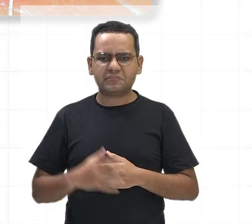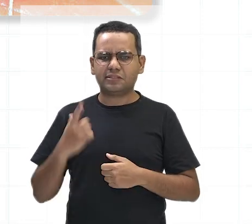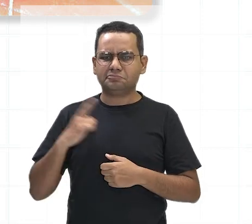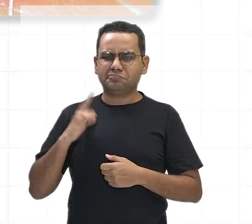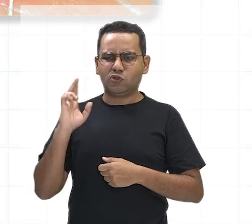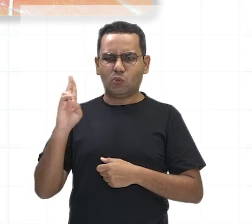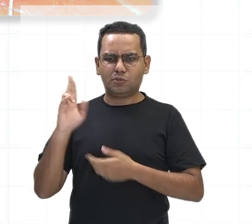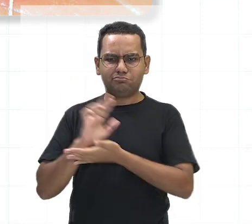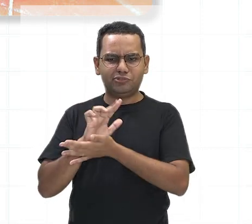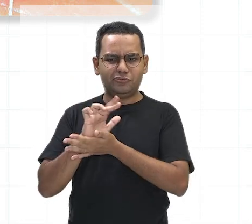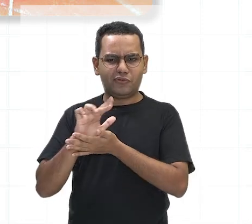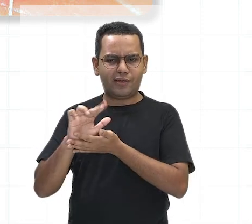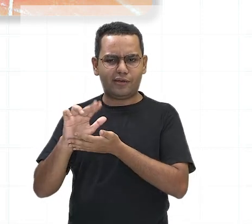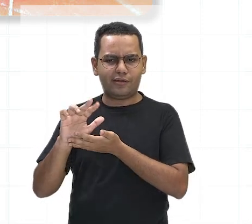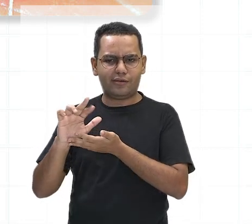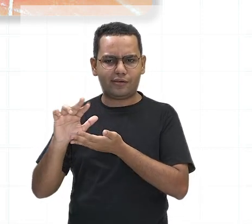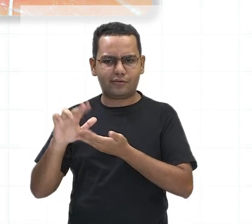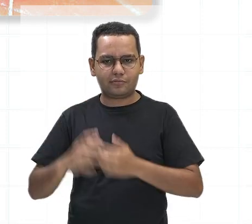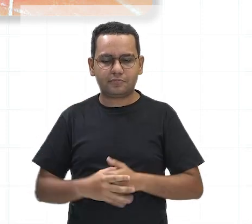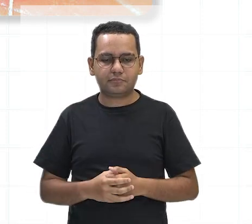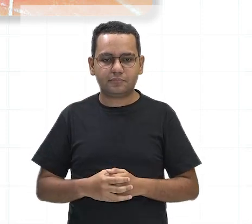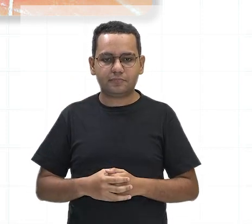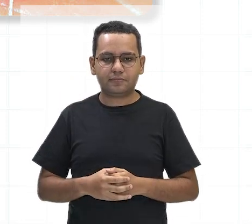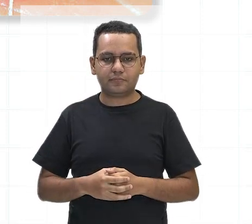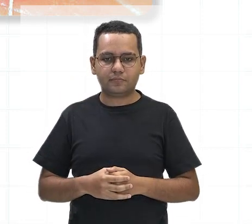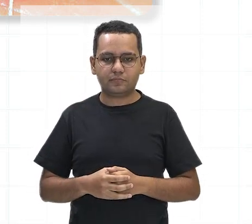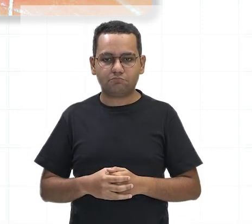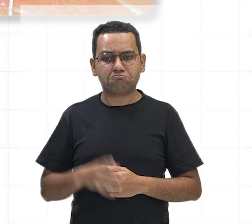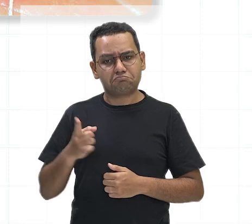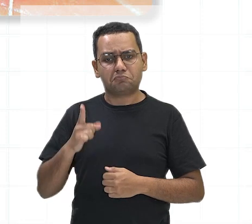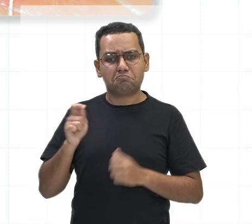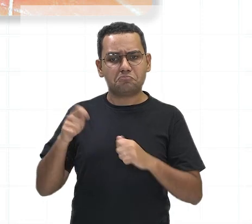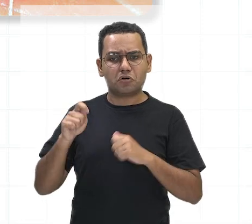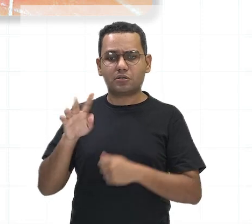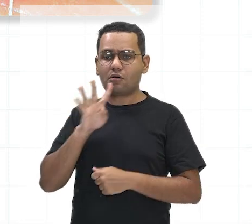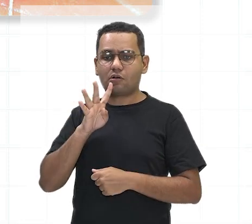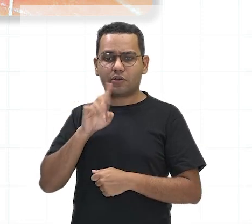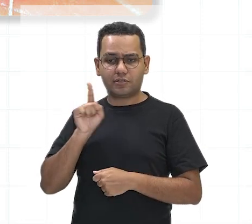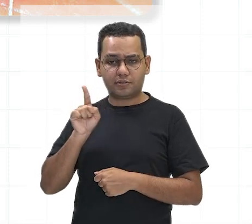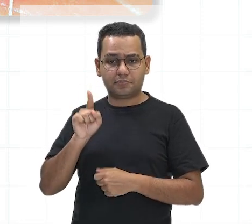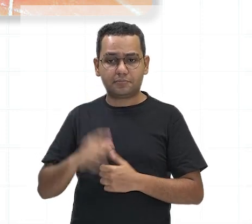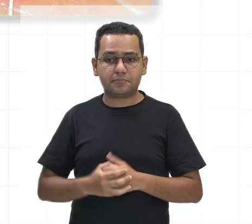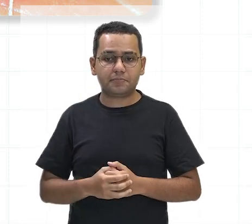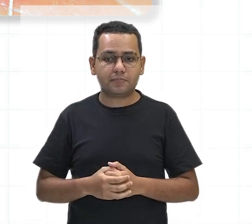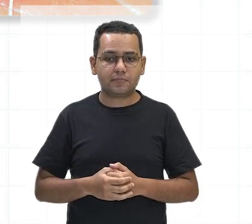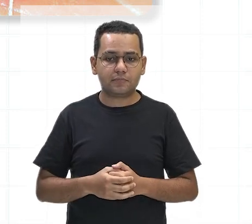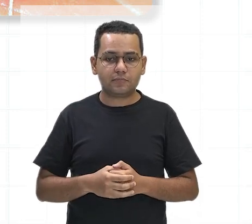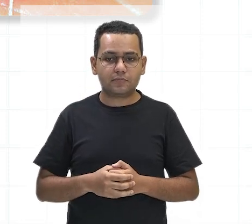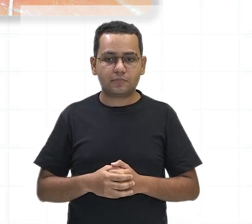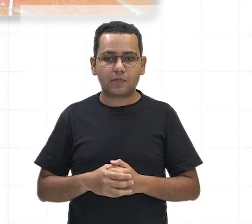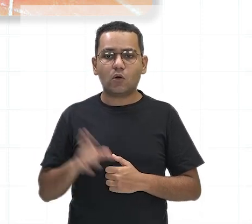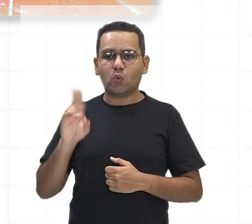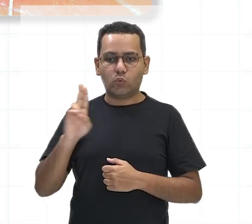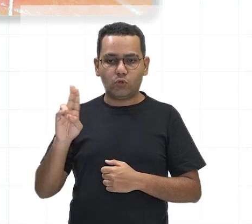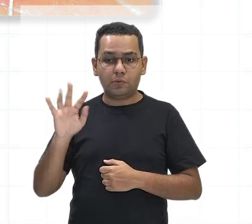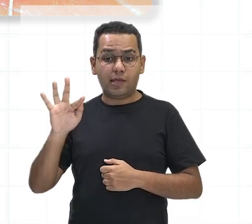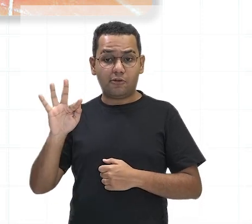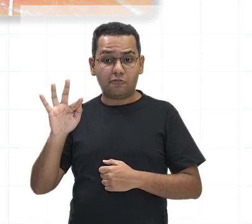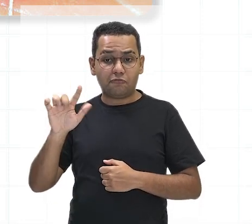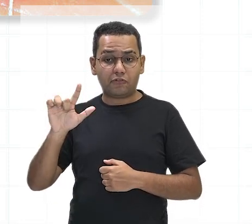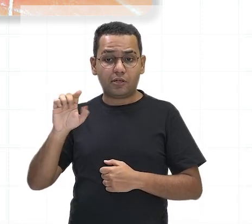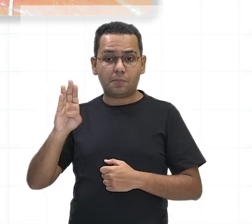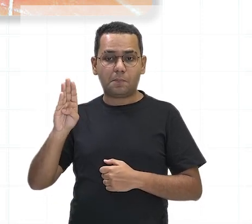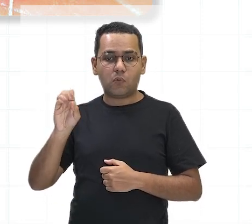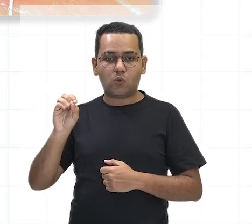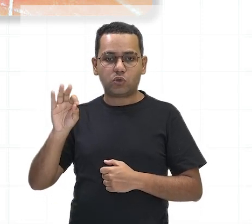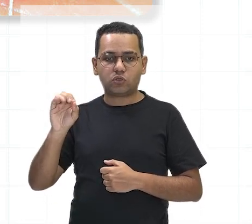são vários nomes populares ali onde pode ser conhecido o flebotomínio, né? Que é o nome justamente desse inseto que a gente